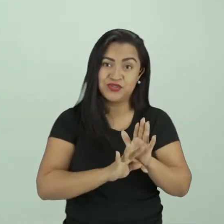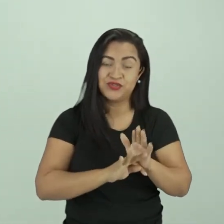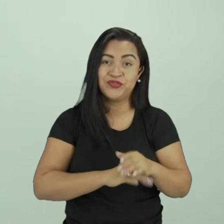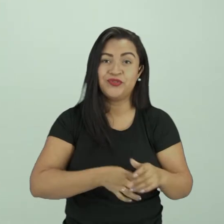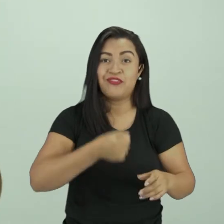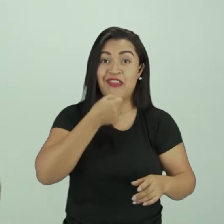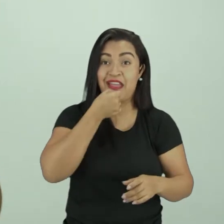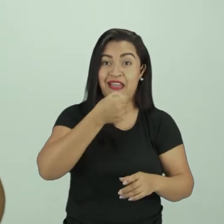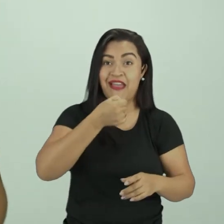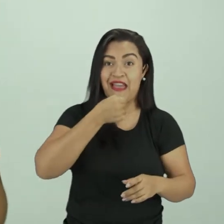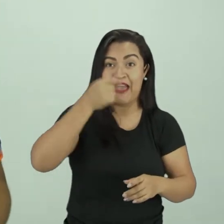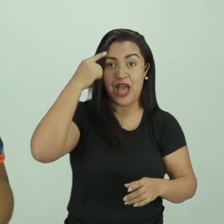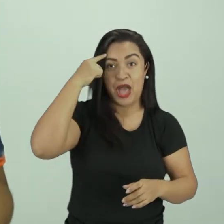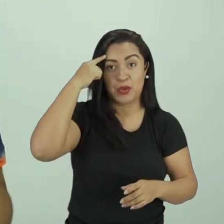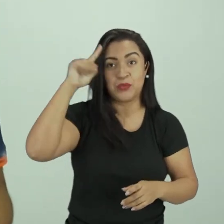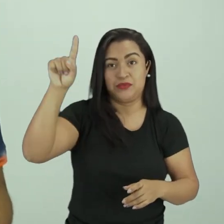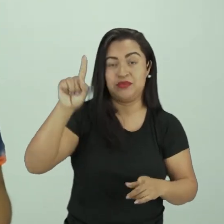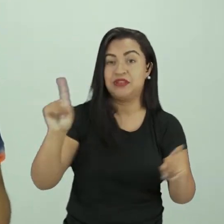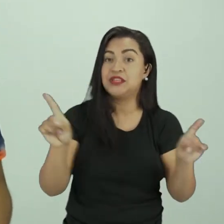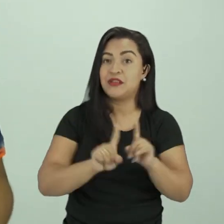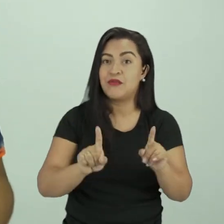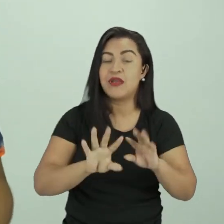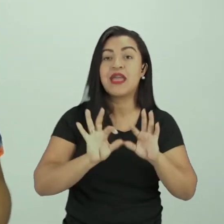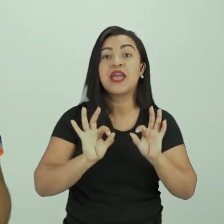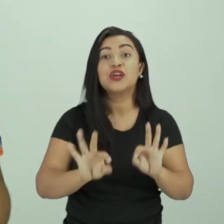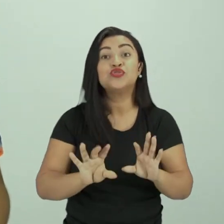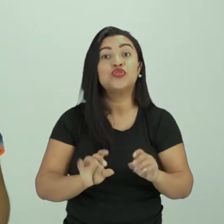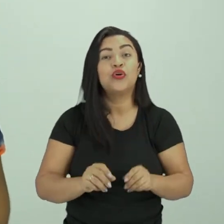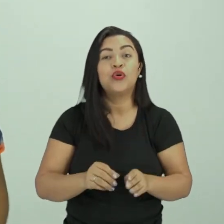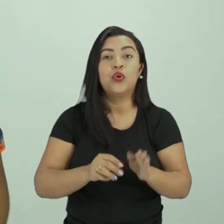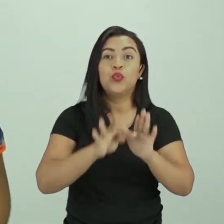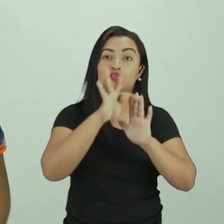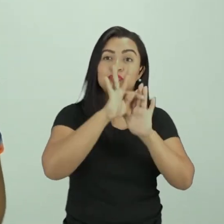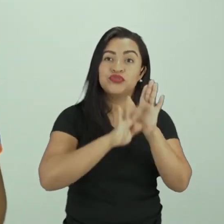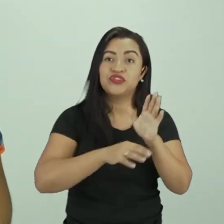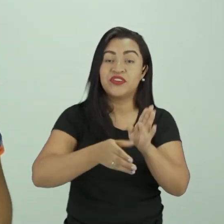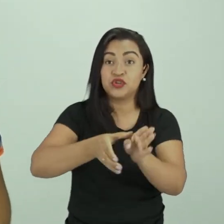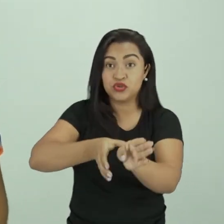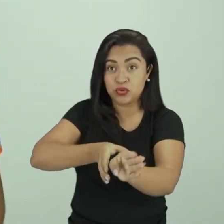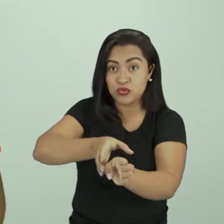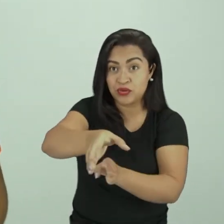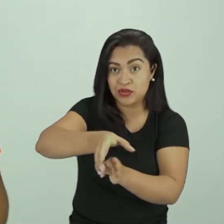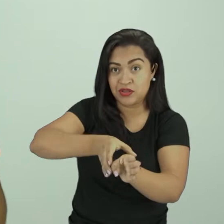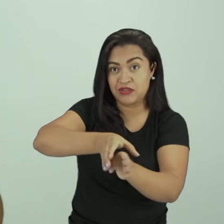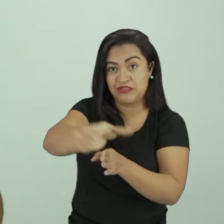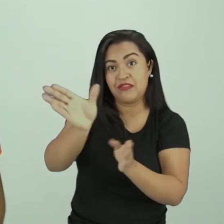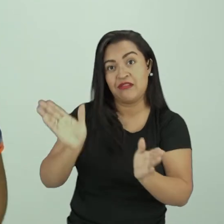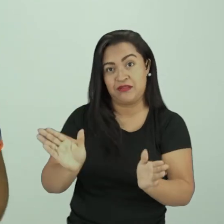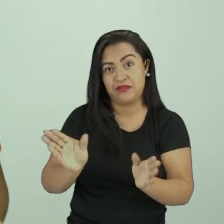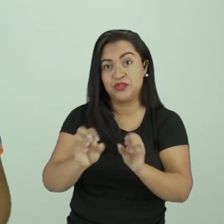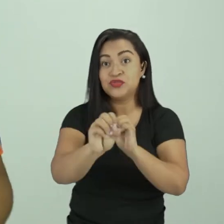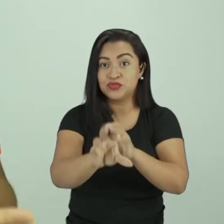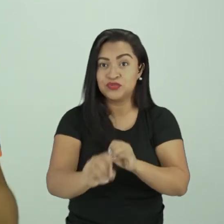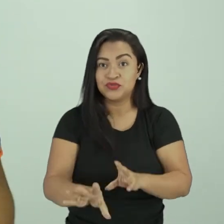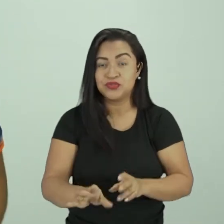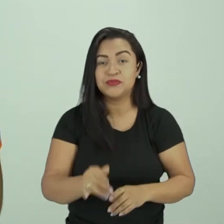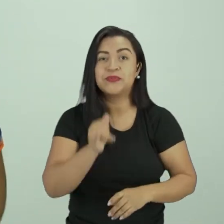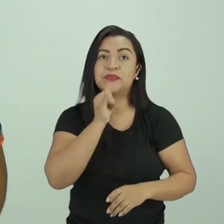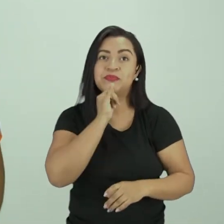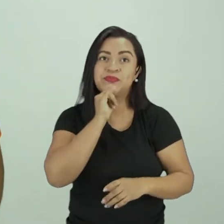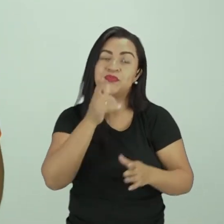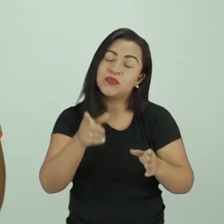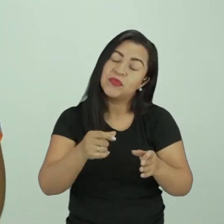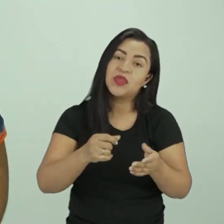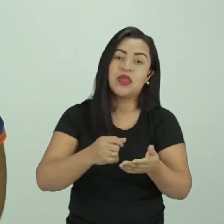vai o quê? Te instruir, te orientar para alguma coisa, como uma bula de remédio vai nos orientar como devemos tomar